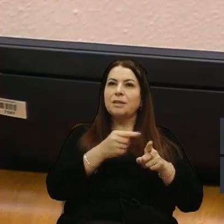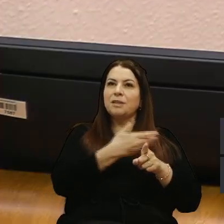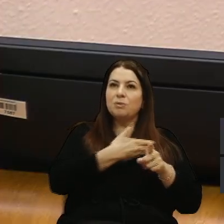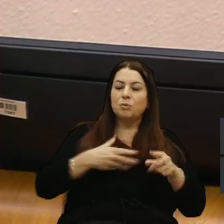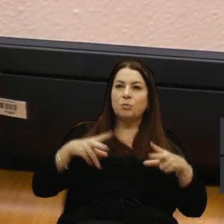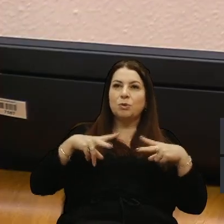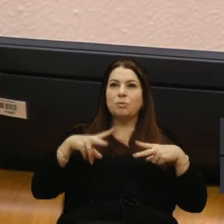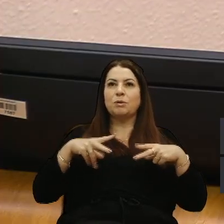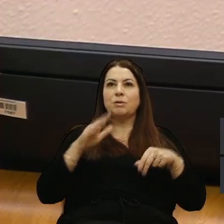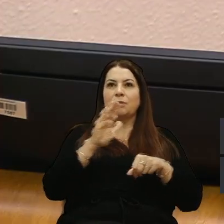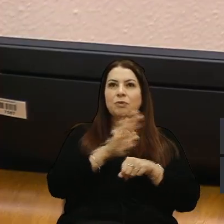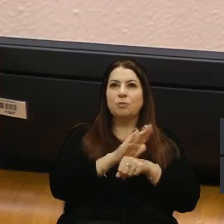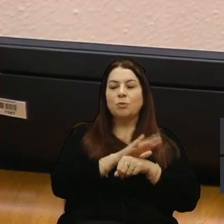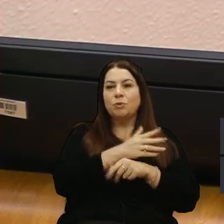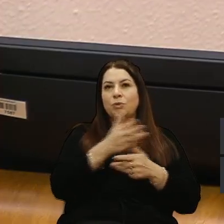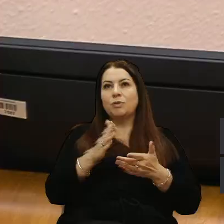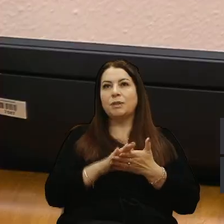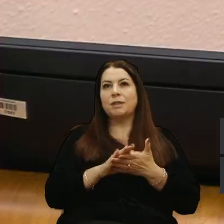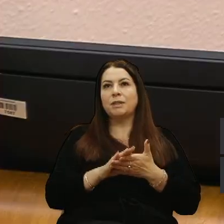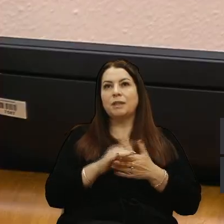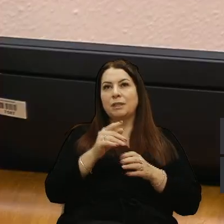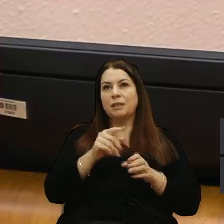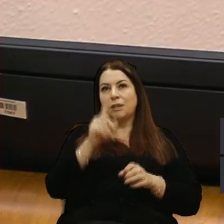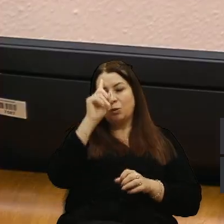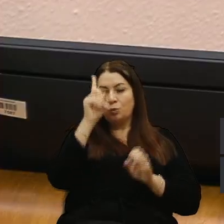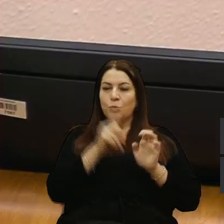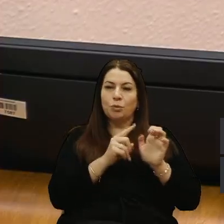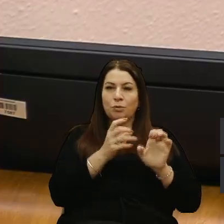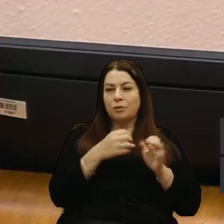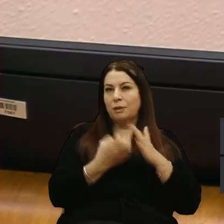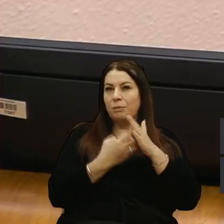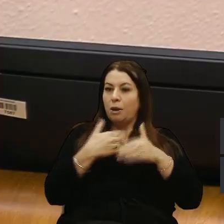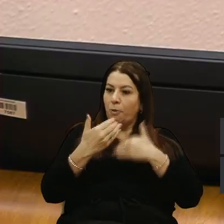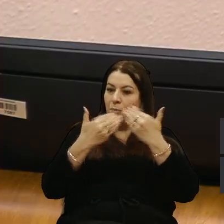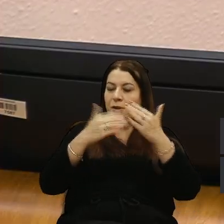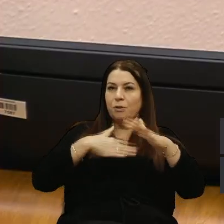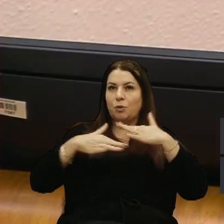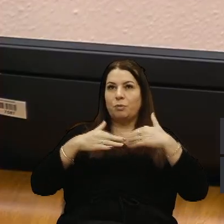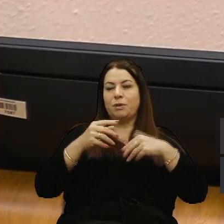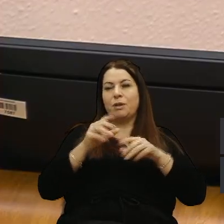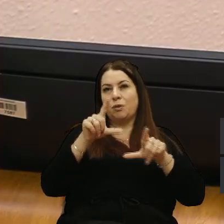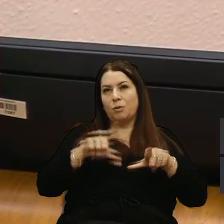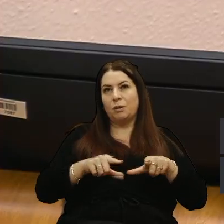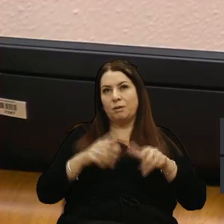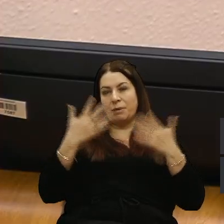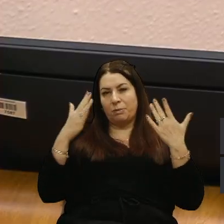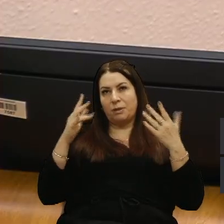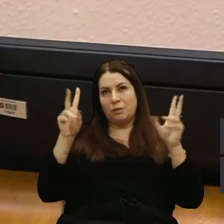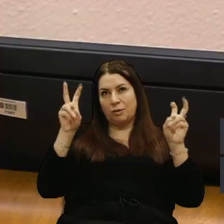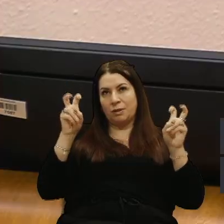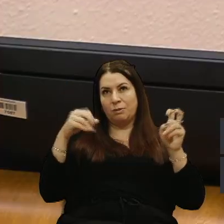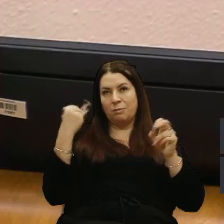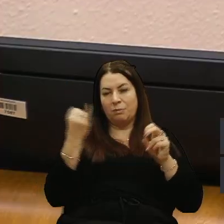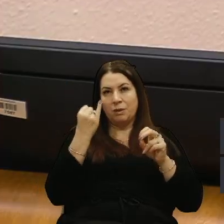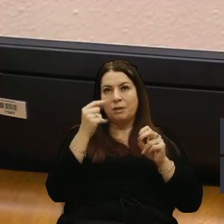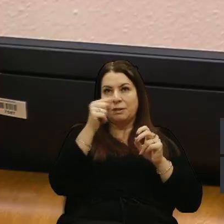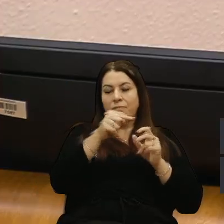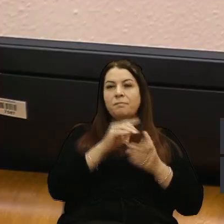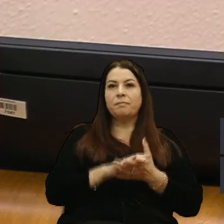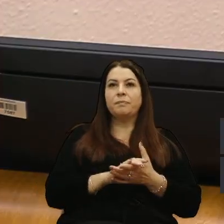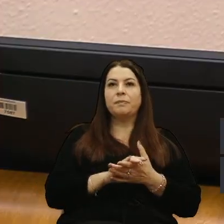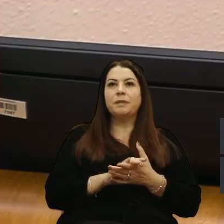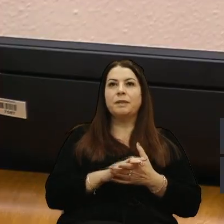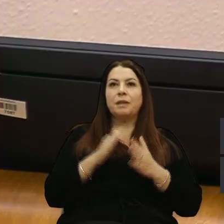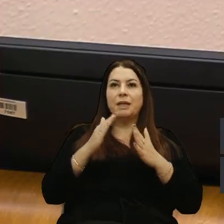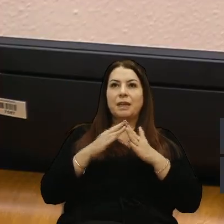né? A prefeitura ajudando como consegue e o empresário ali movimentando a economia local. Então, parabéns pelo tema e por dar importância e trazer aqui para a